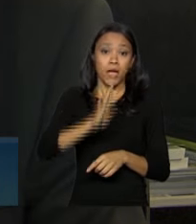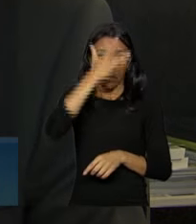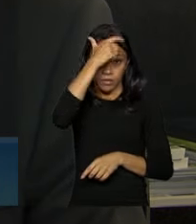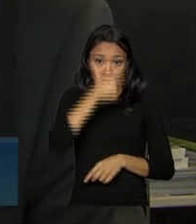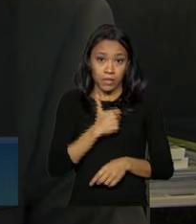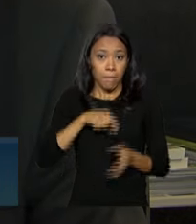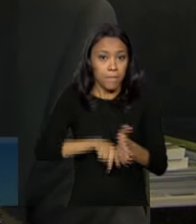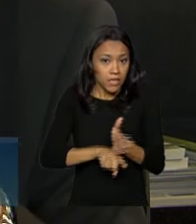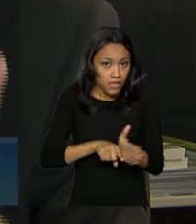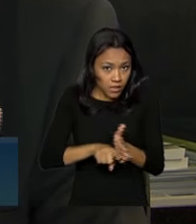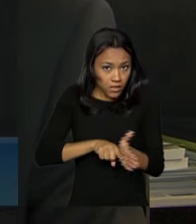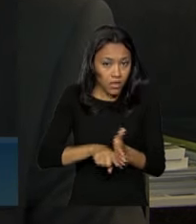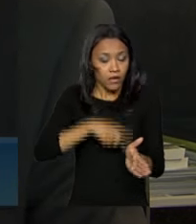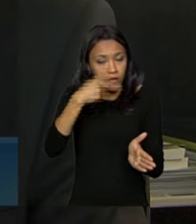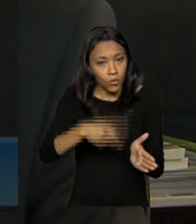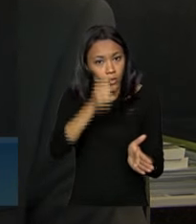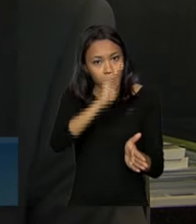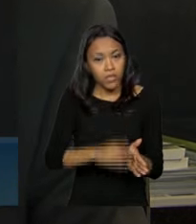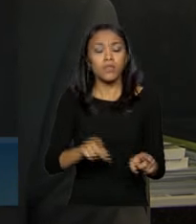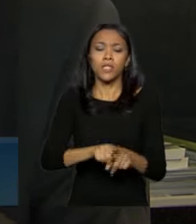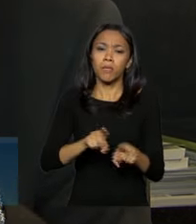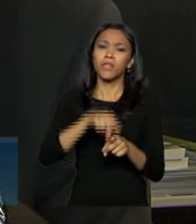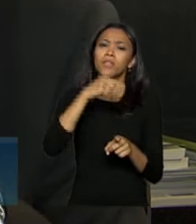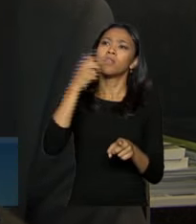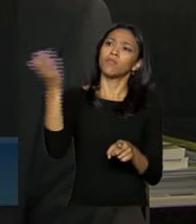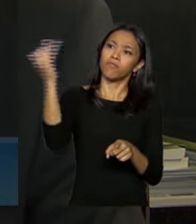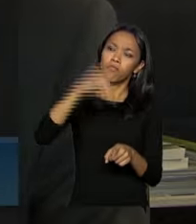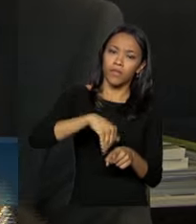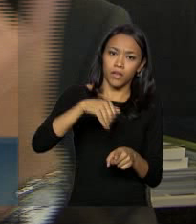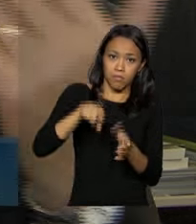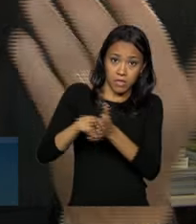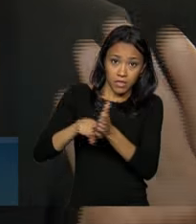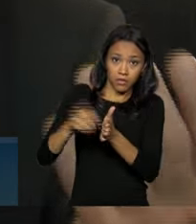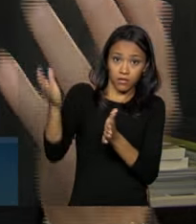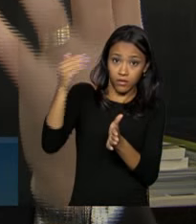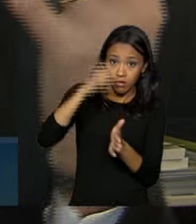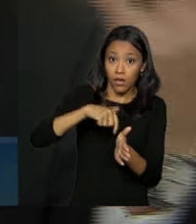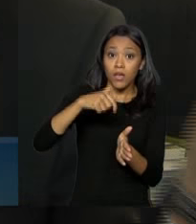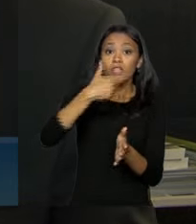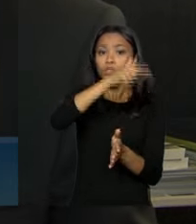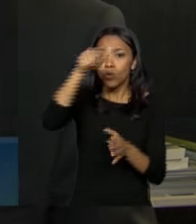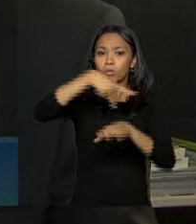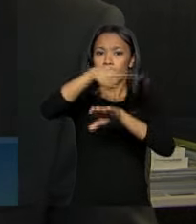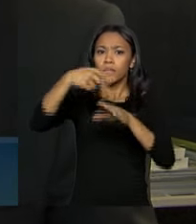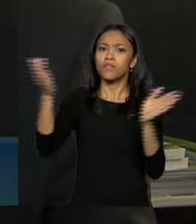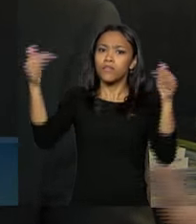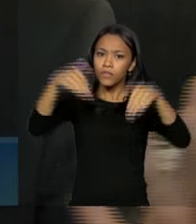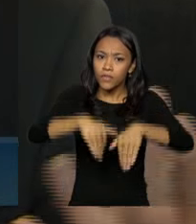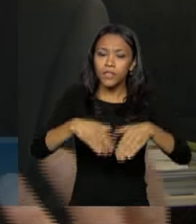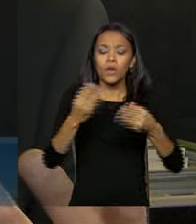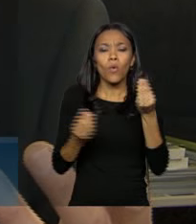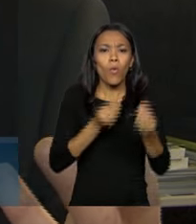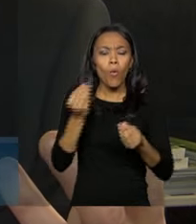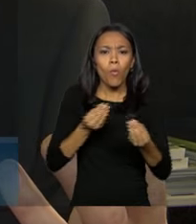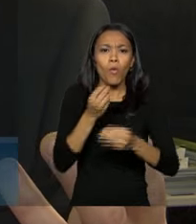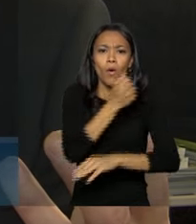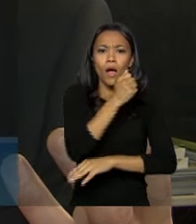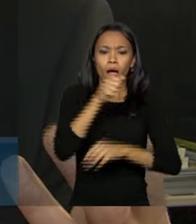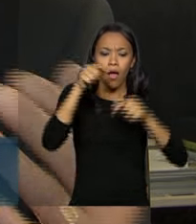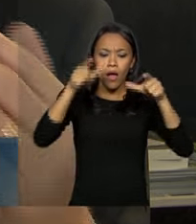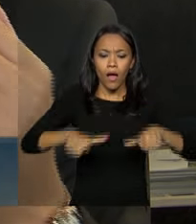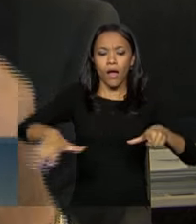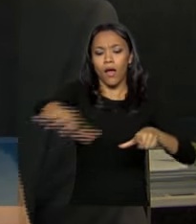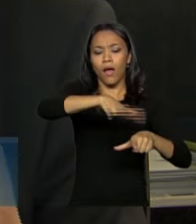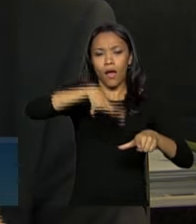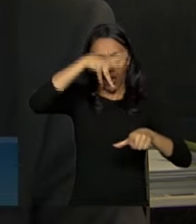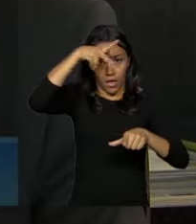e alemães e de outros países, para ver o efeito que faz a Amazônia em relação ao mundo inteiro.